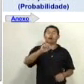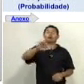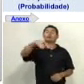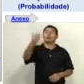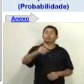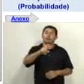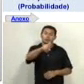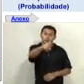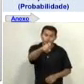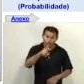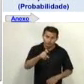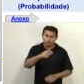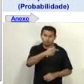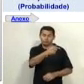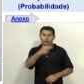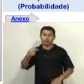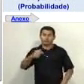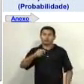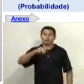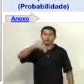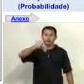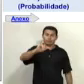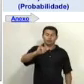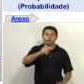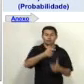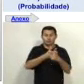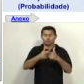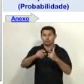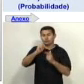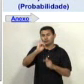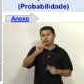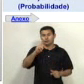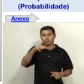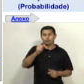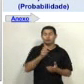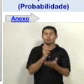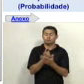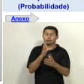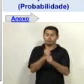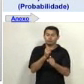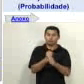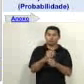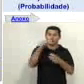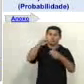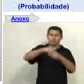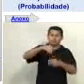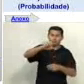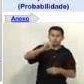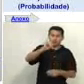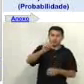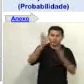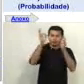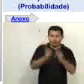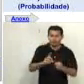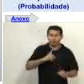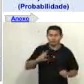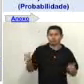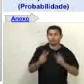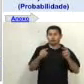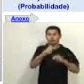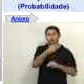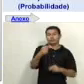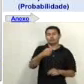fórmula? X menos μ dividido por sigma. Sempre o cálculo é feito em cima da média, certo? Eu tenho o valor de